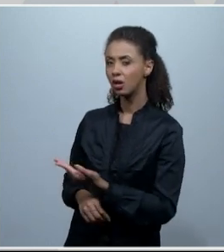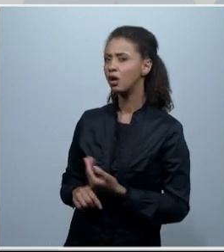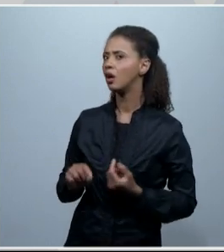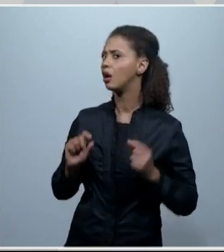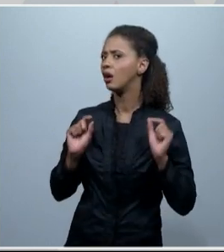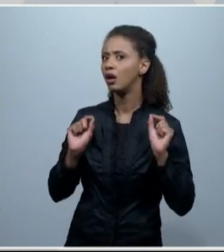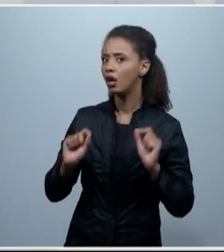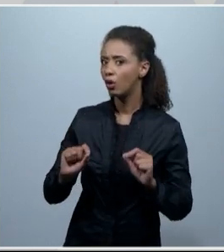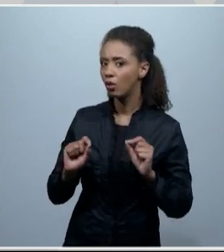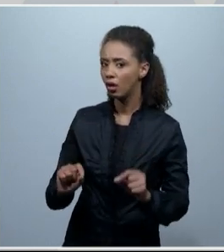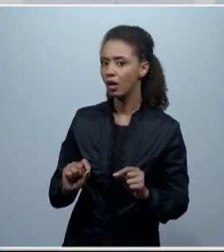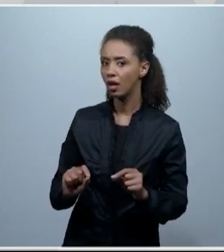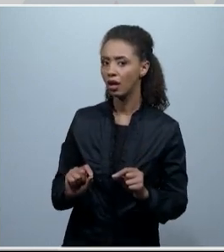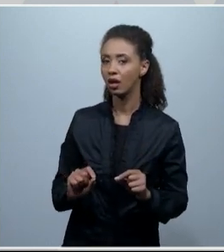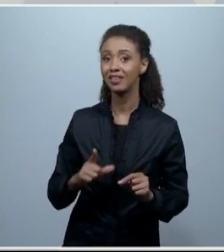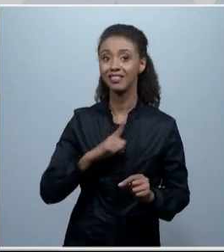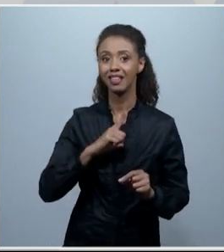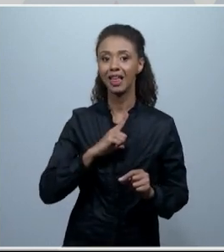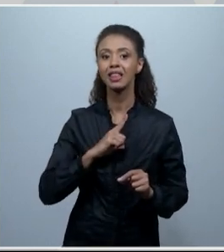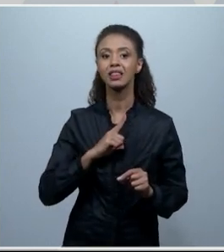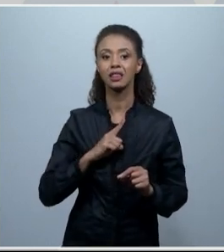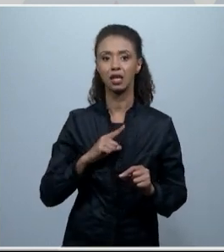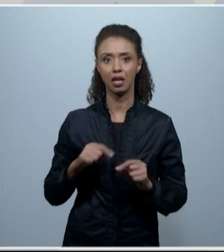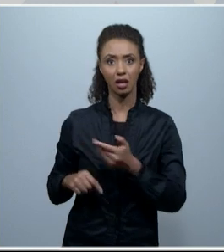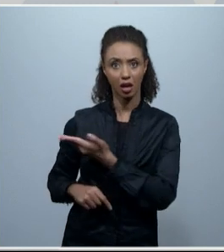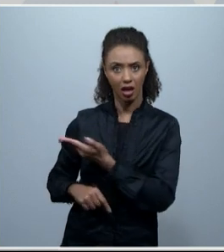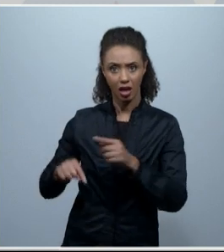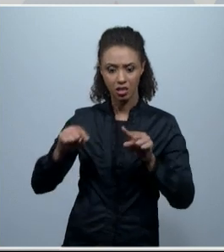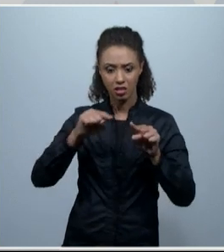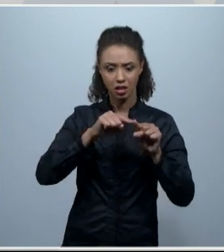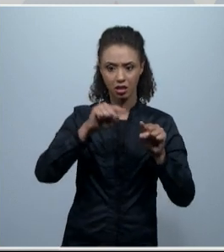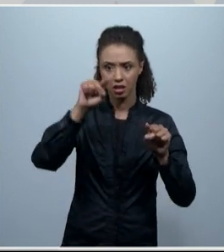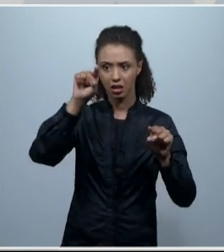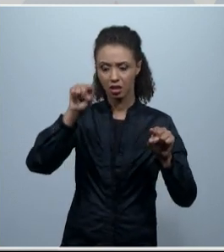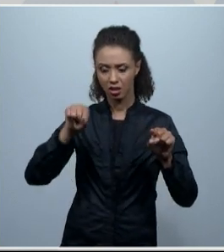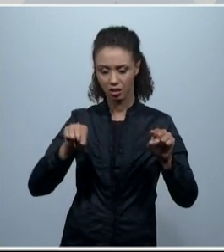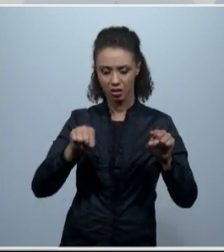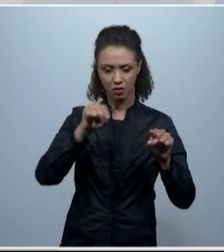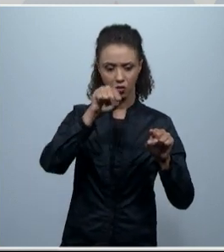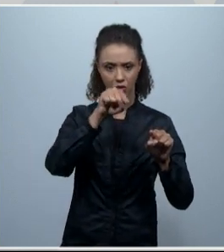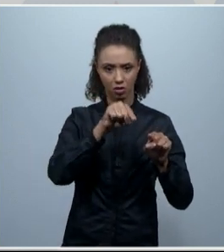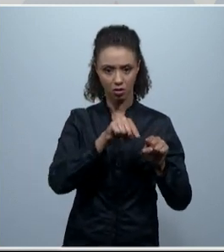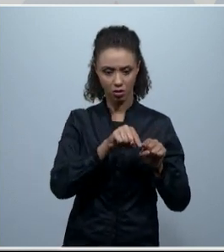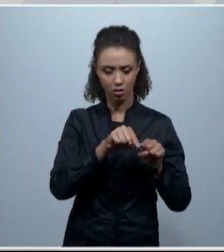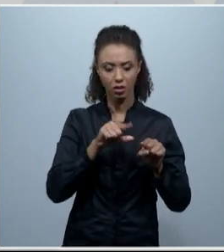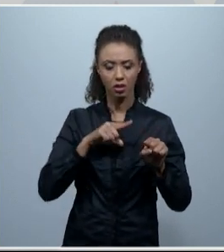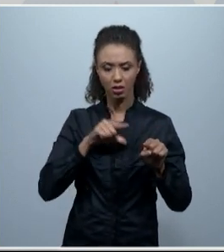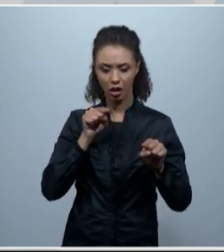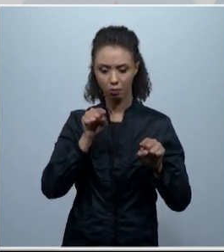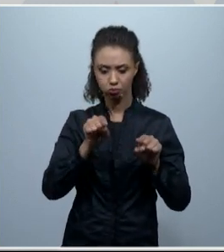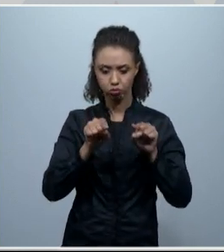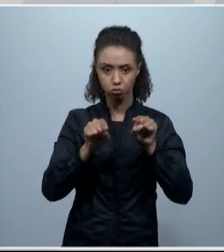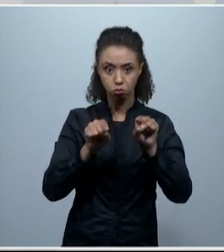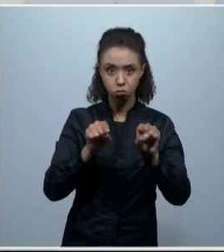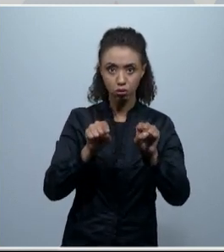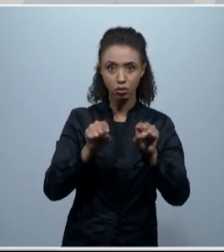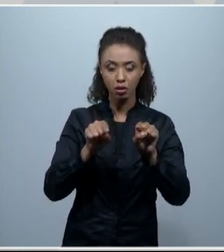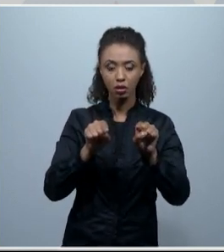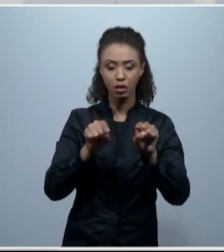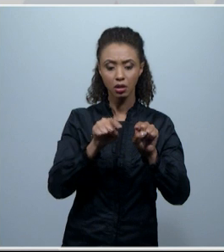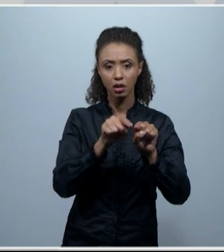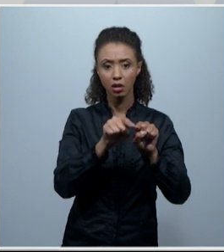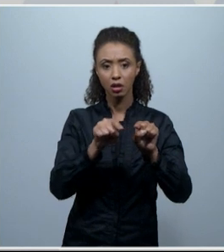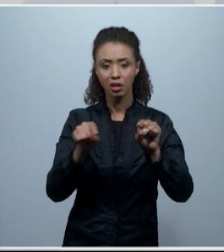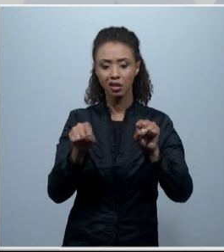no quadrilátero então este desenho de um quadrilátero é tal que existe um par de pontos que se conectar por um segmento eu